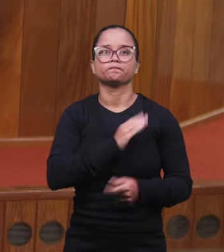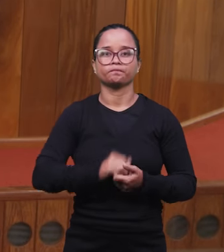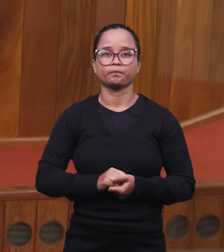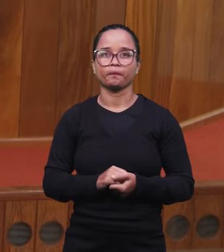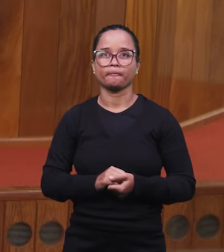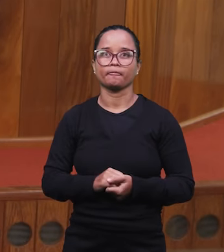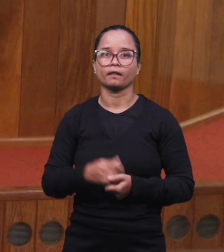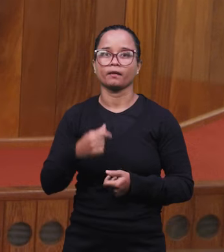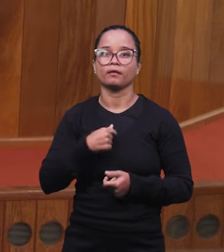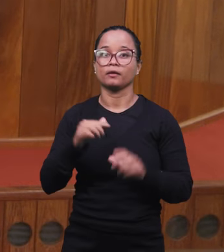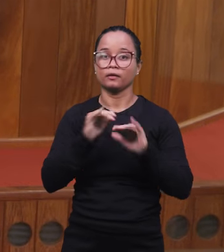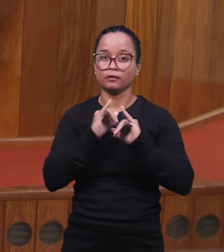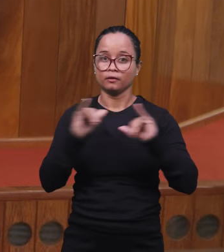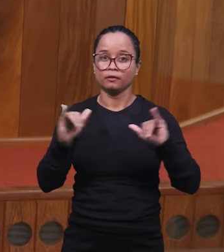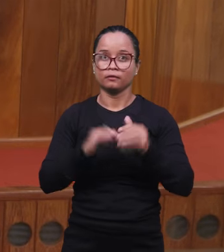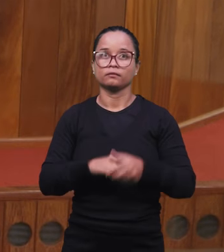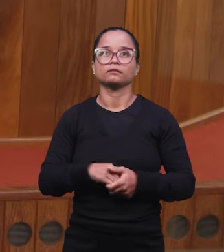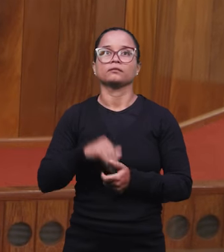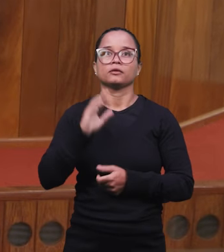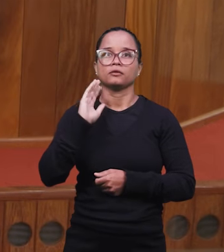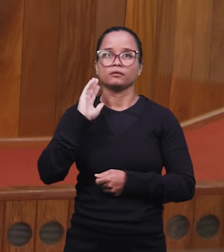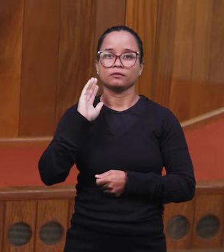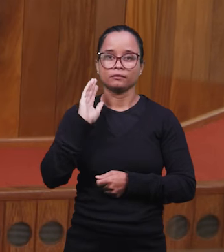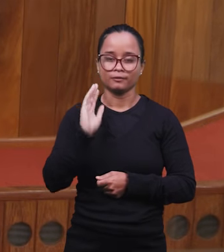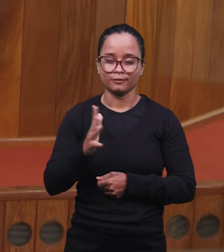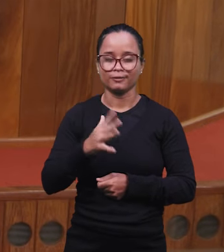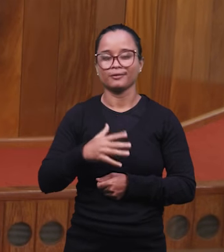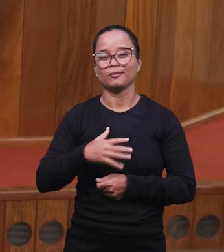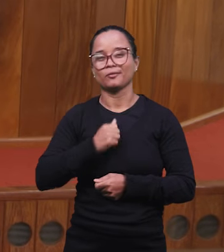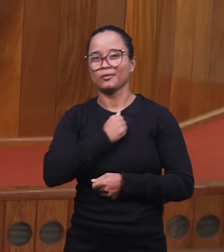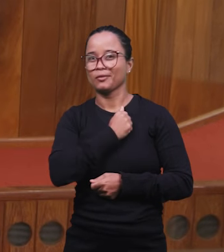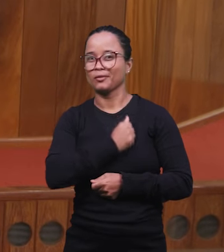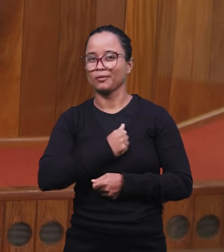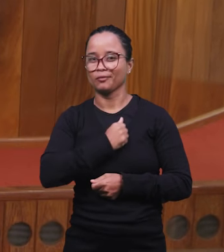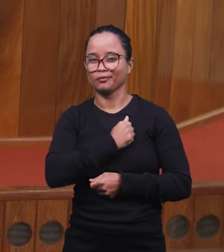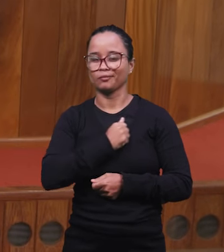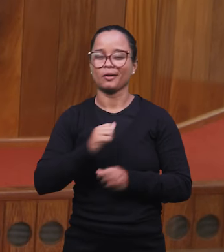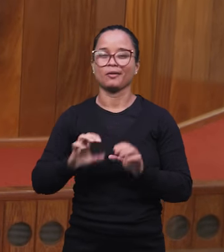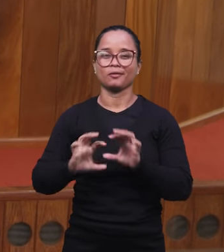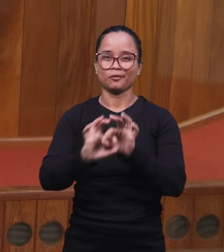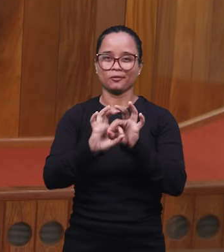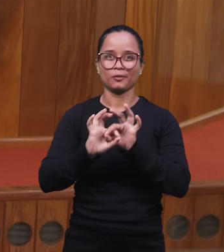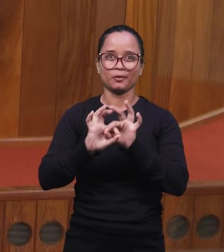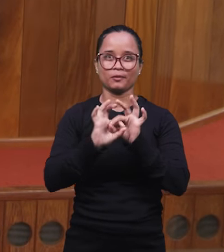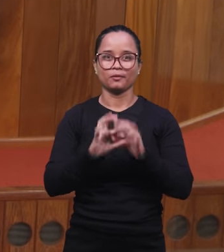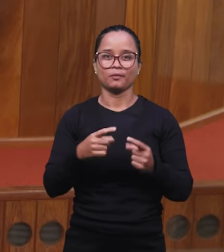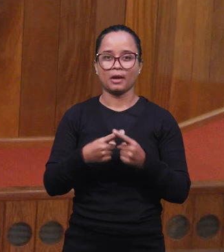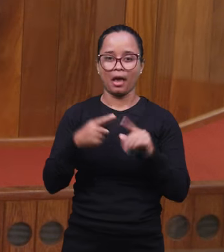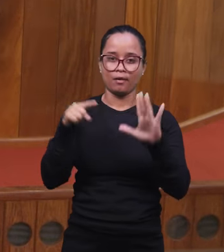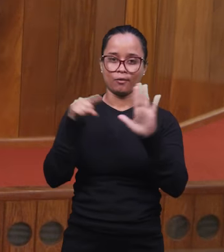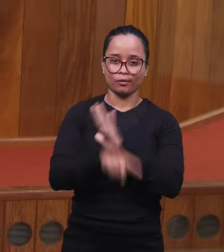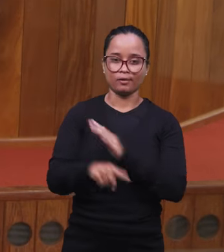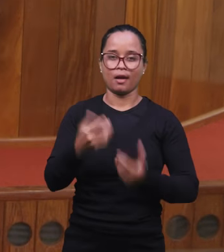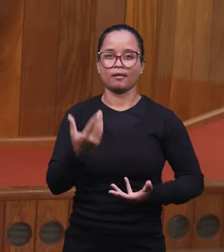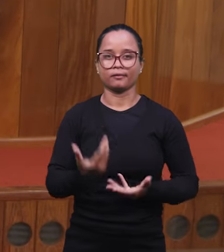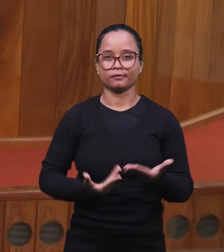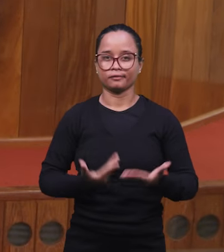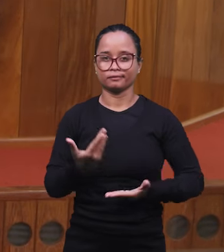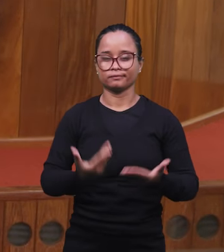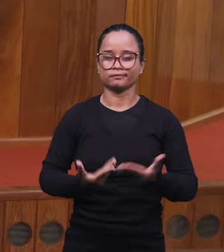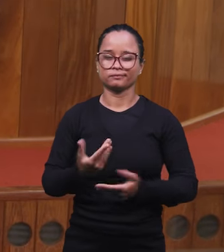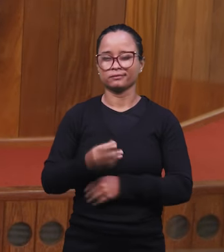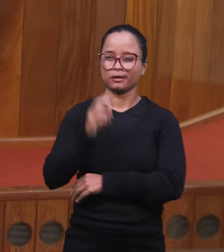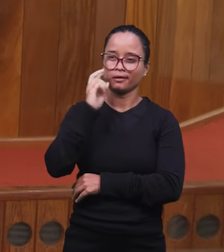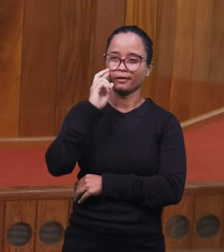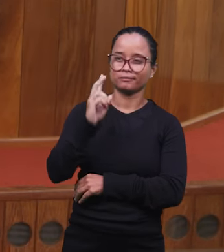quero dizer de que já estamos saudosos dessa comunhão. Quando perguntamos aos irmãos,